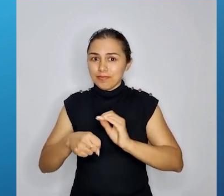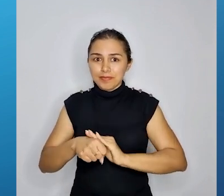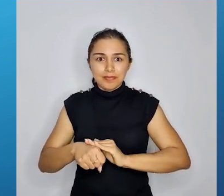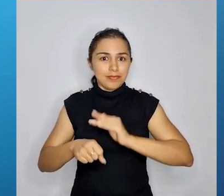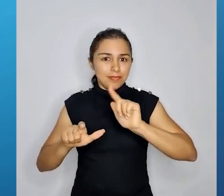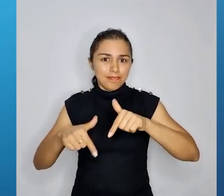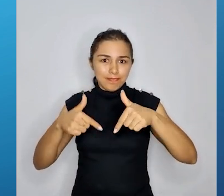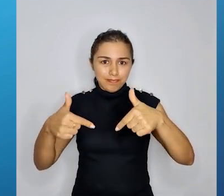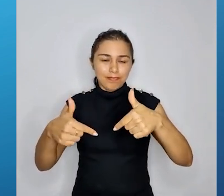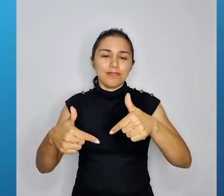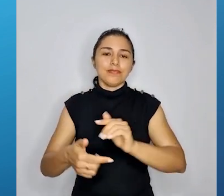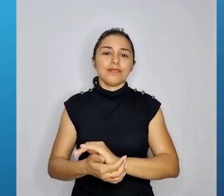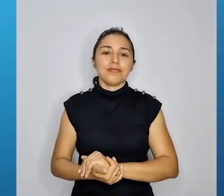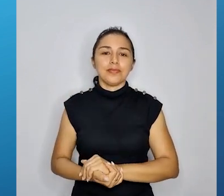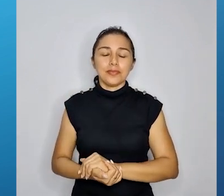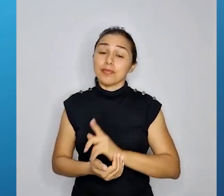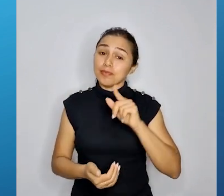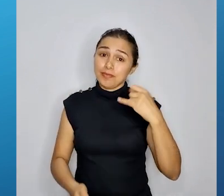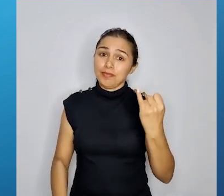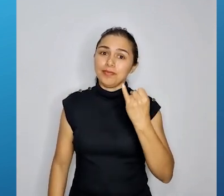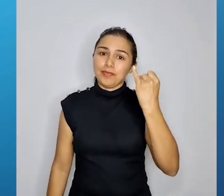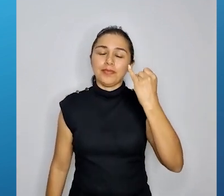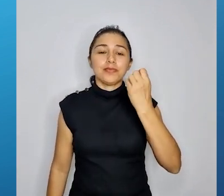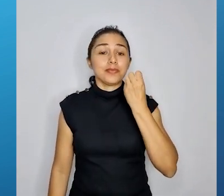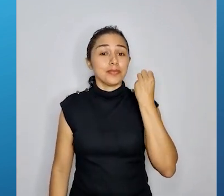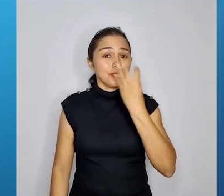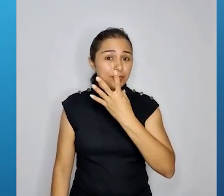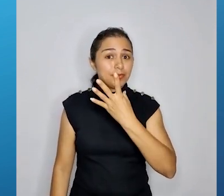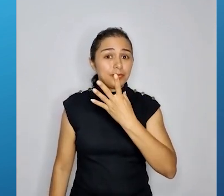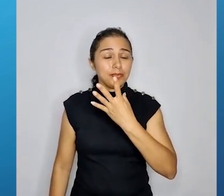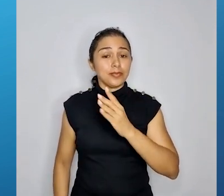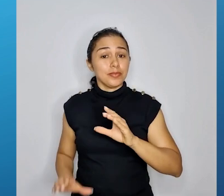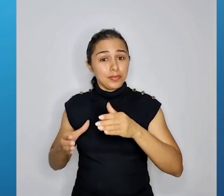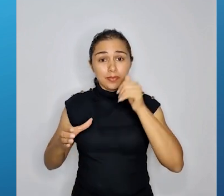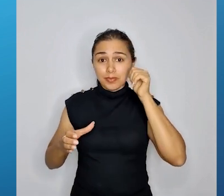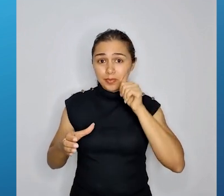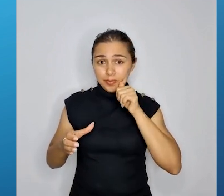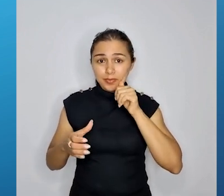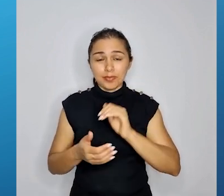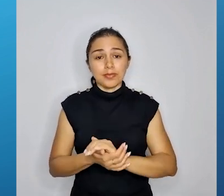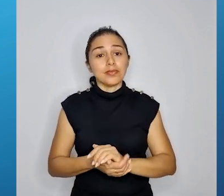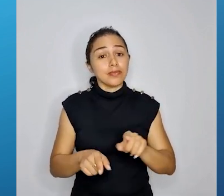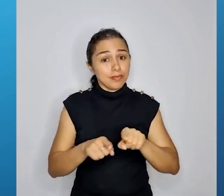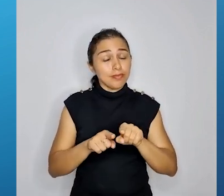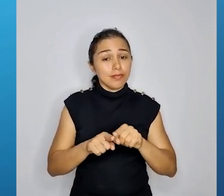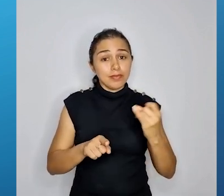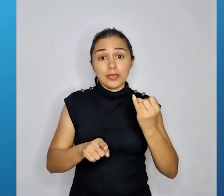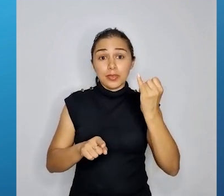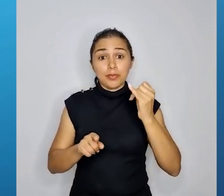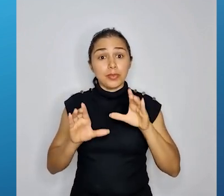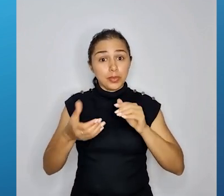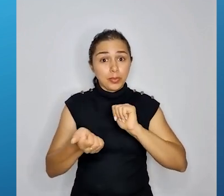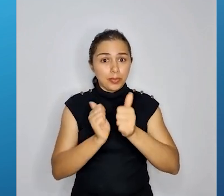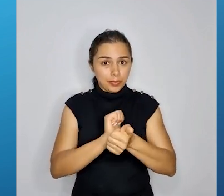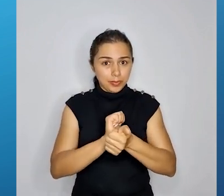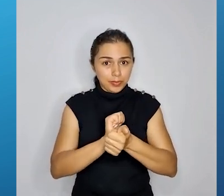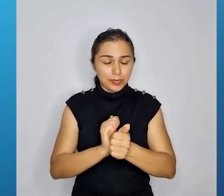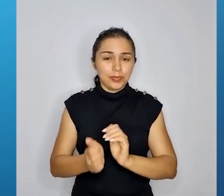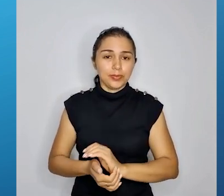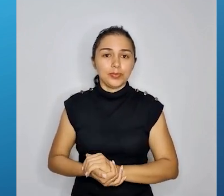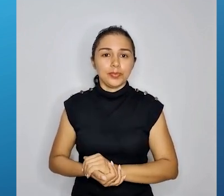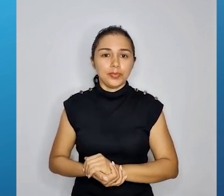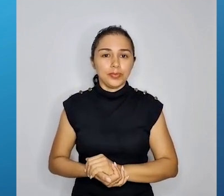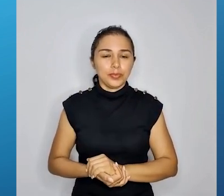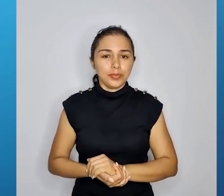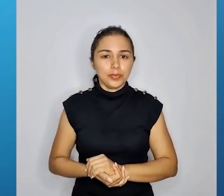seus determinados esportes. Isso é muito positivo para o desporto e, consecutivamente, também ali para as provas de maratona.